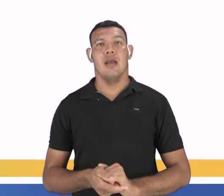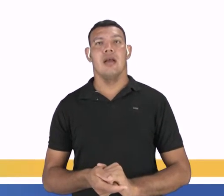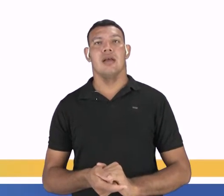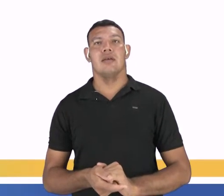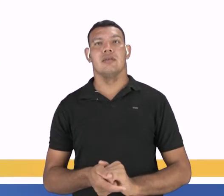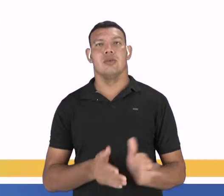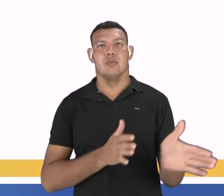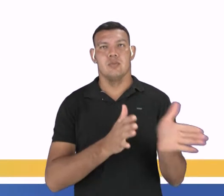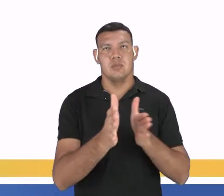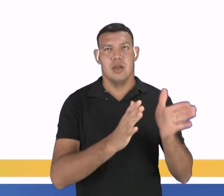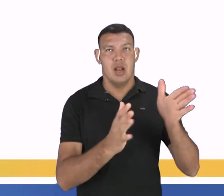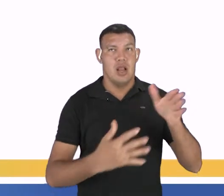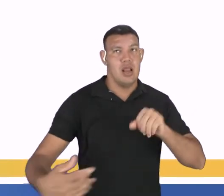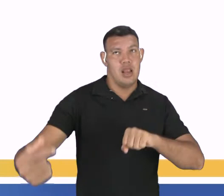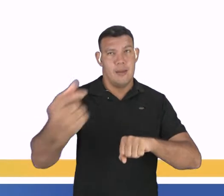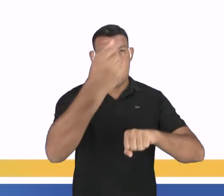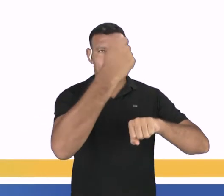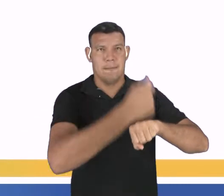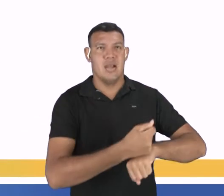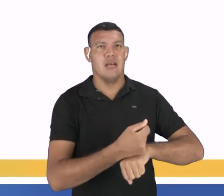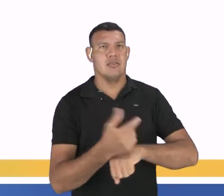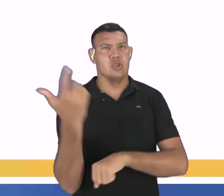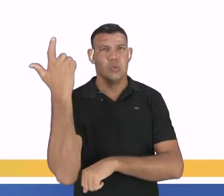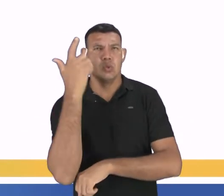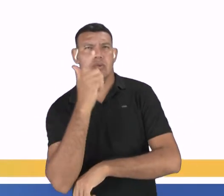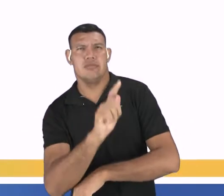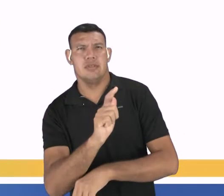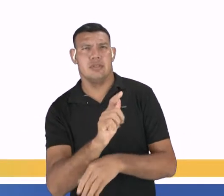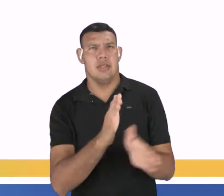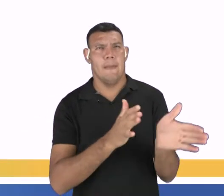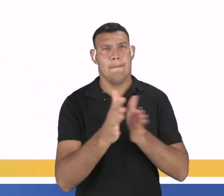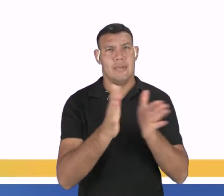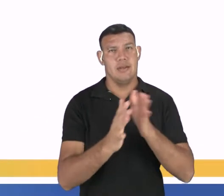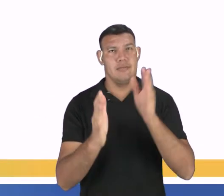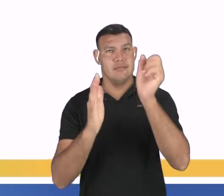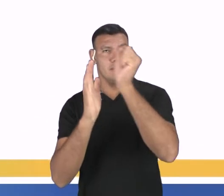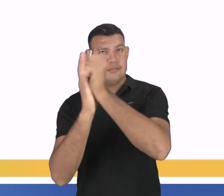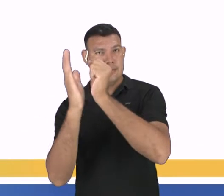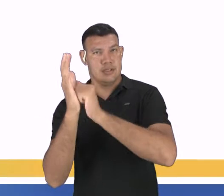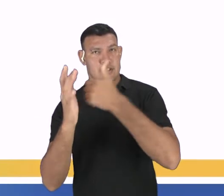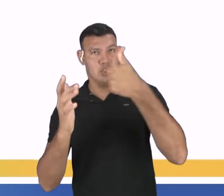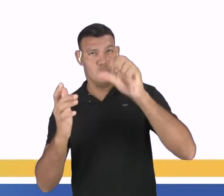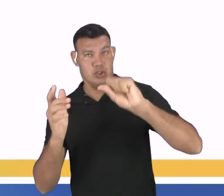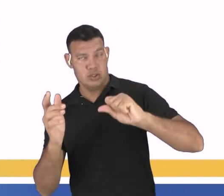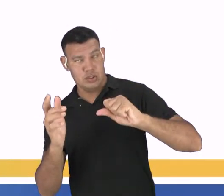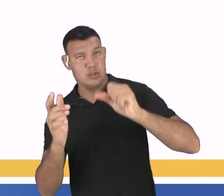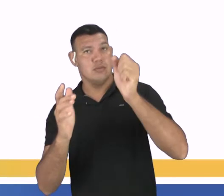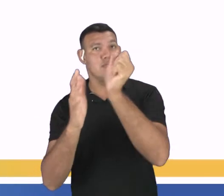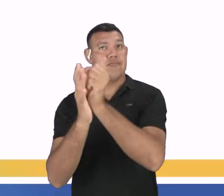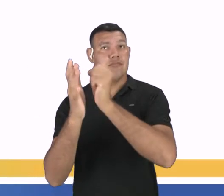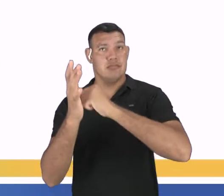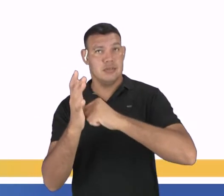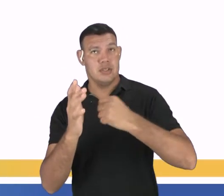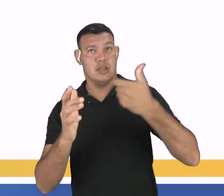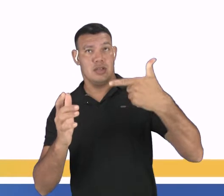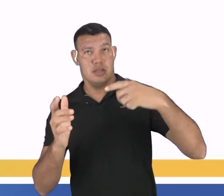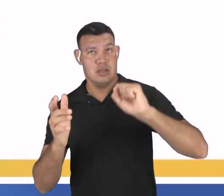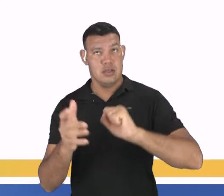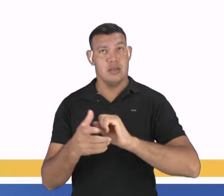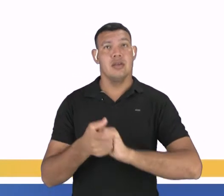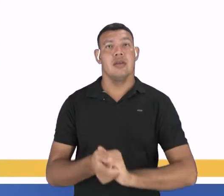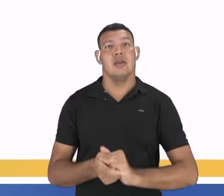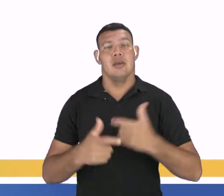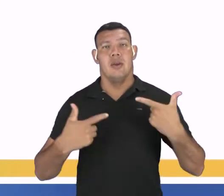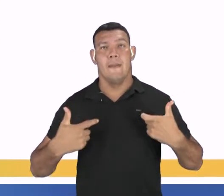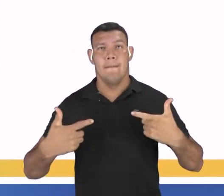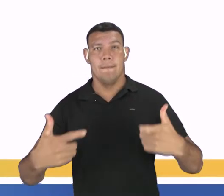Mundial teve início, grande parte da Ásia já estava sob domínio europeu. Devido à exploração das riquezas, as divisões feitas